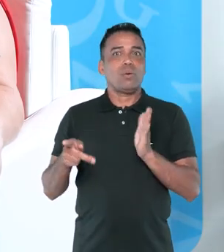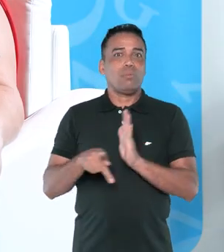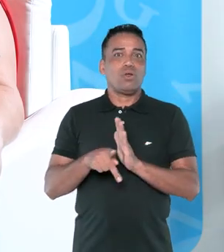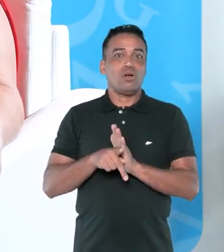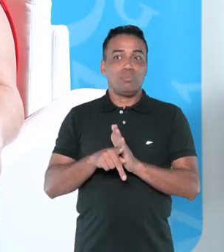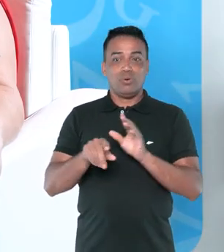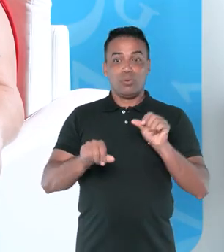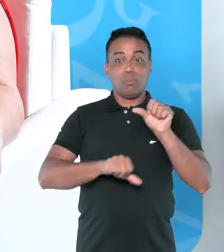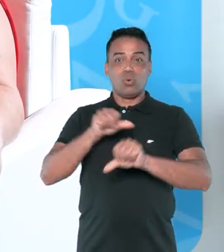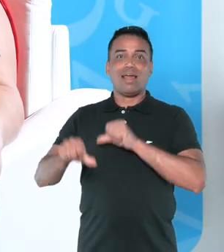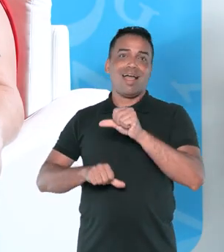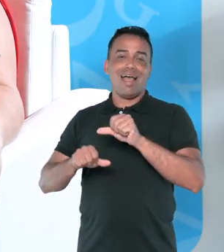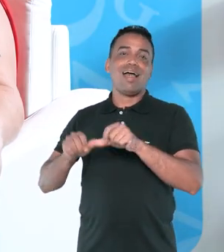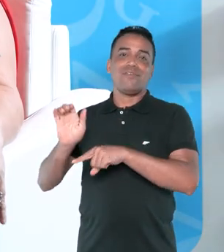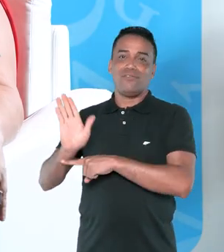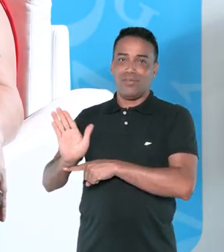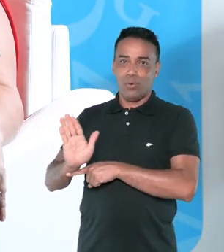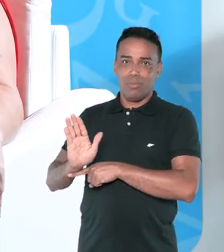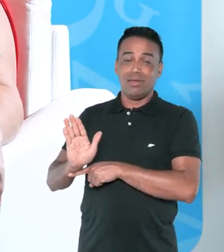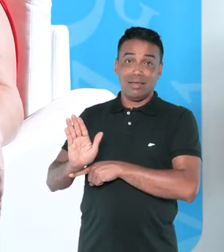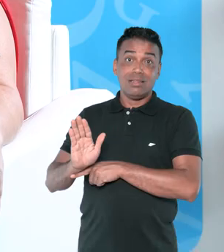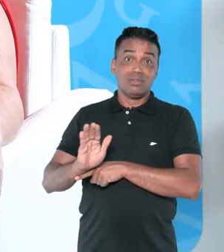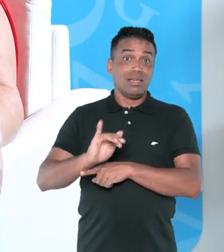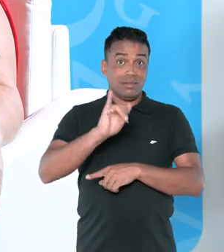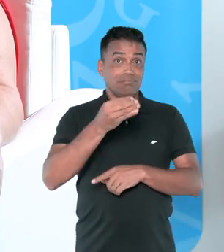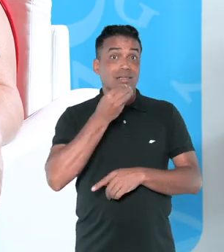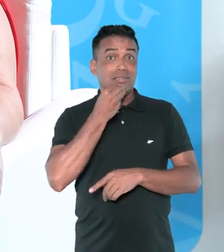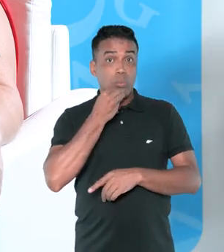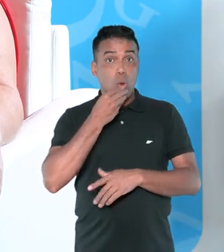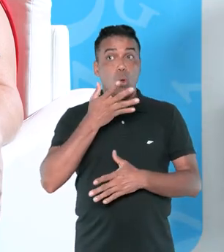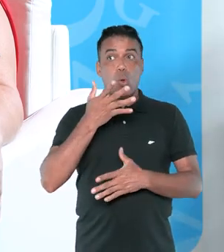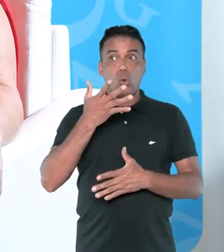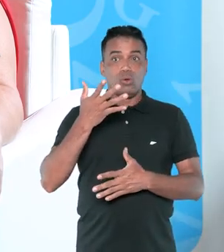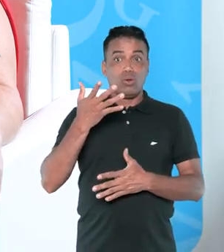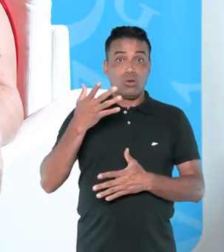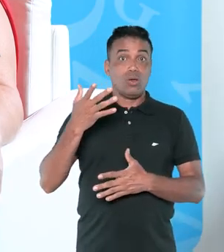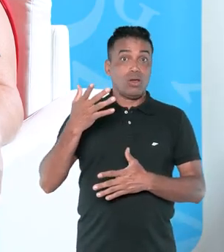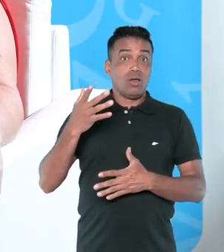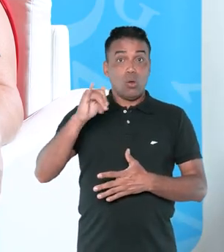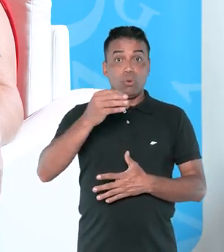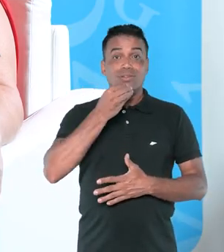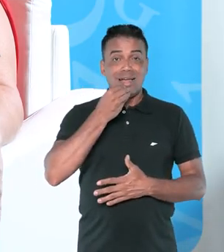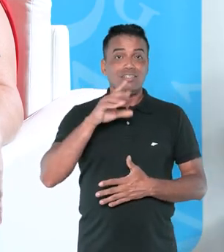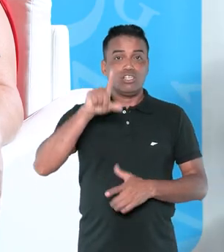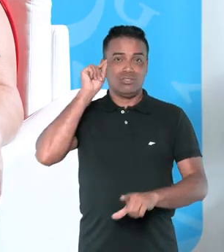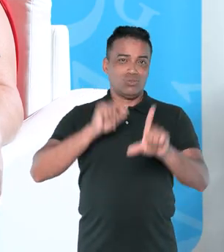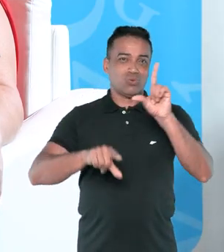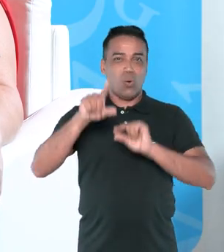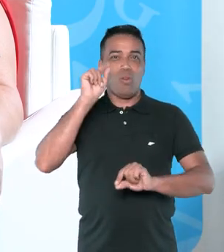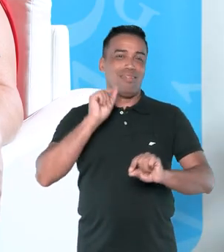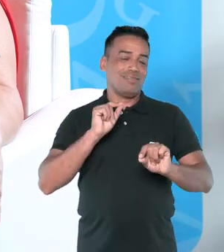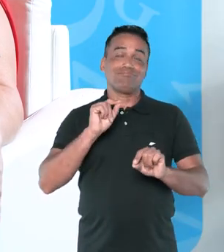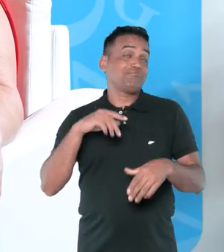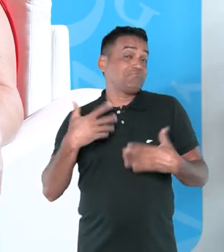virar um filme. Então, você participou, você teve a oportunidade de escolher, né, de